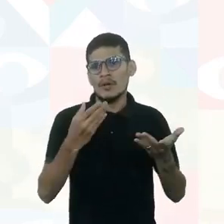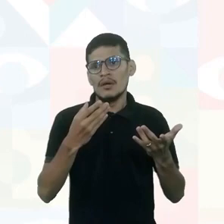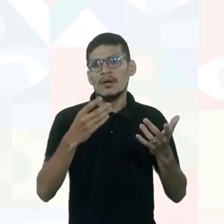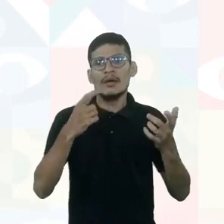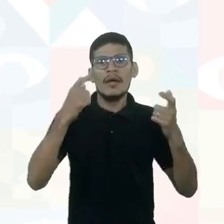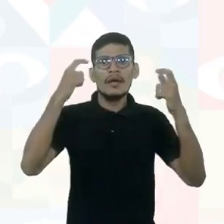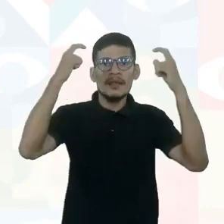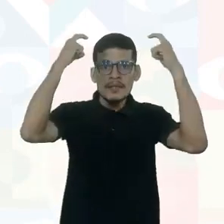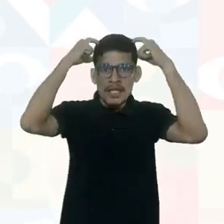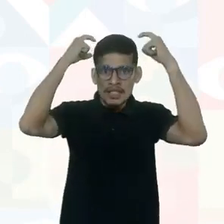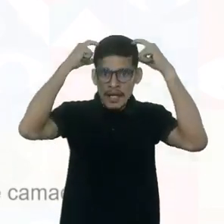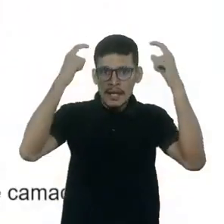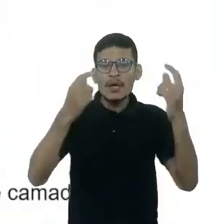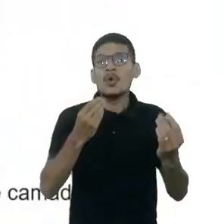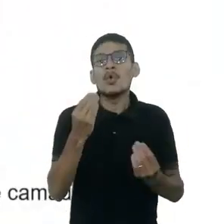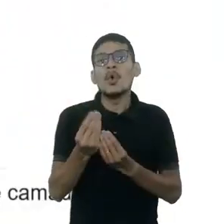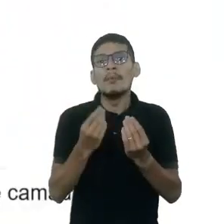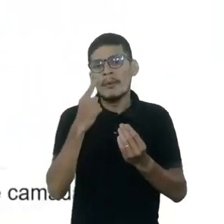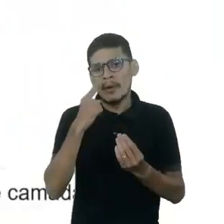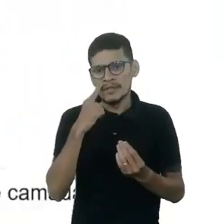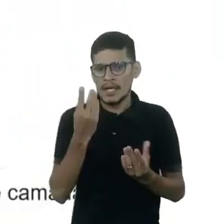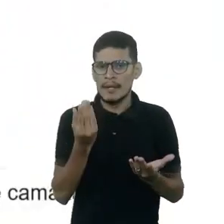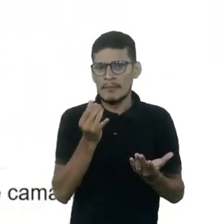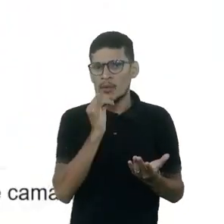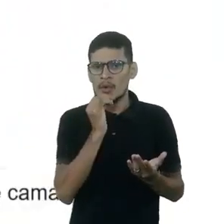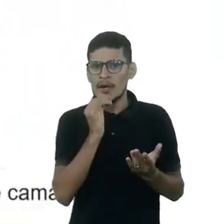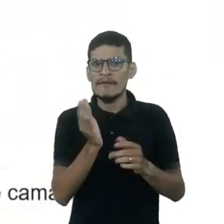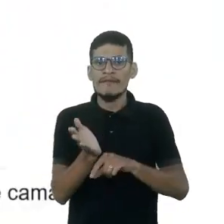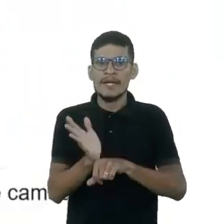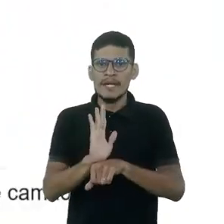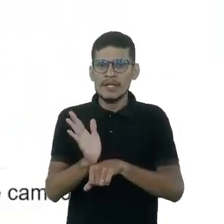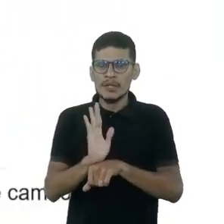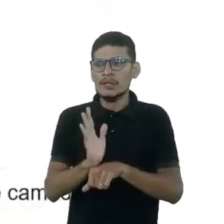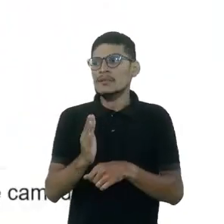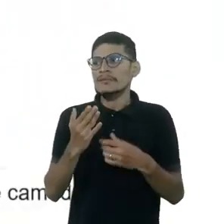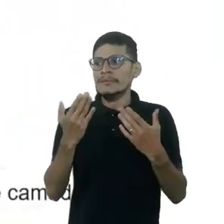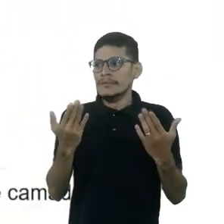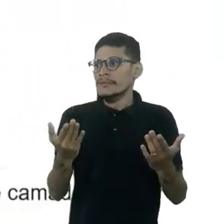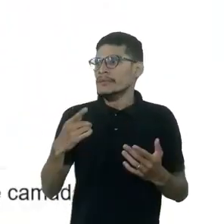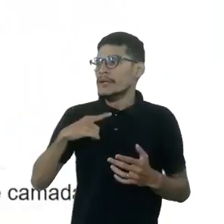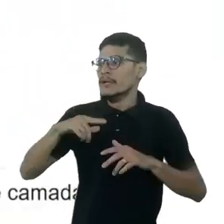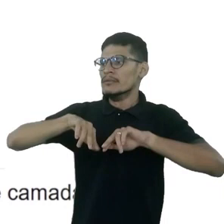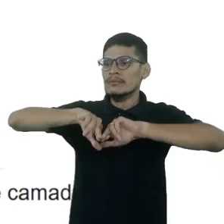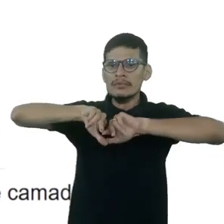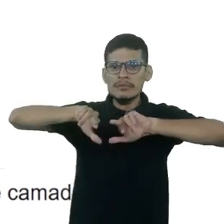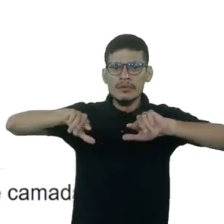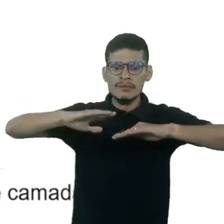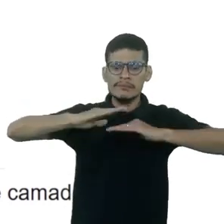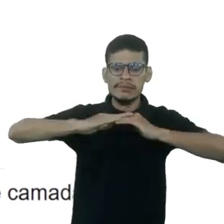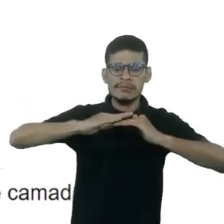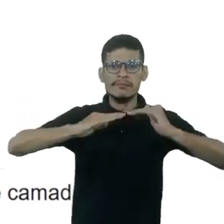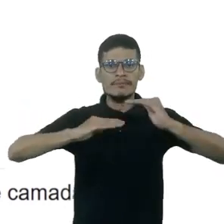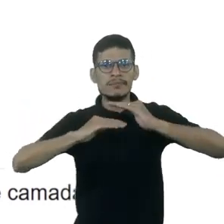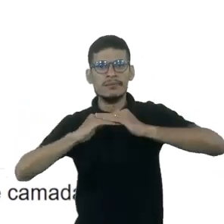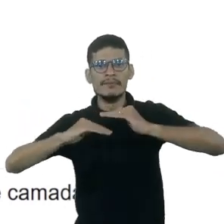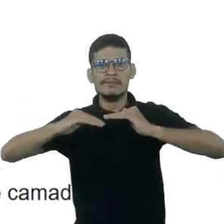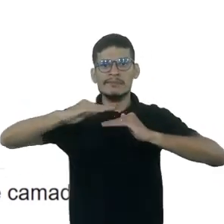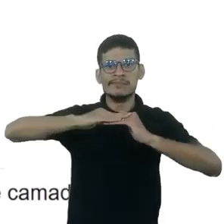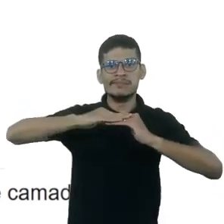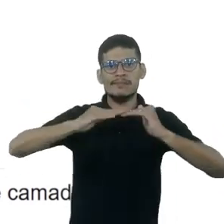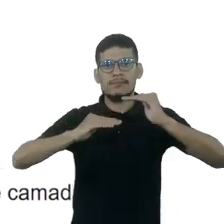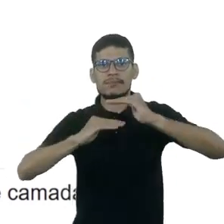forma mesmo como vocês veem aí no vídeo, né? Então a gente está vendo aí várias camadas e todas